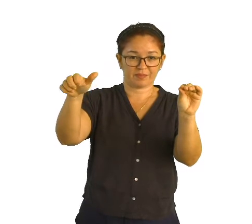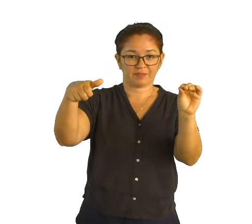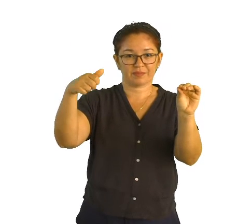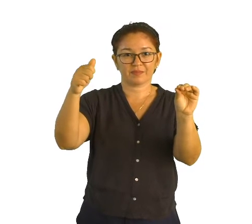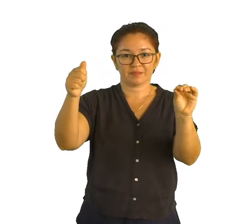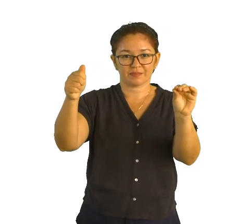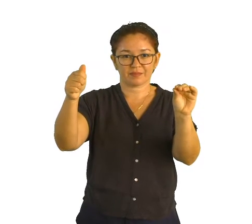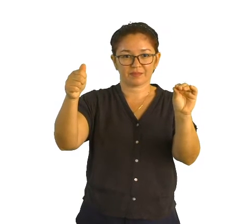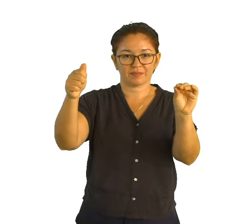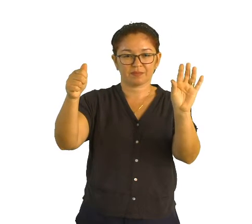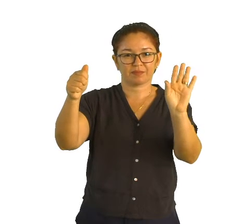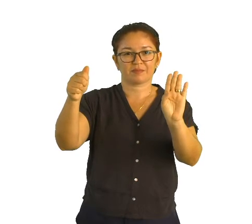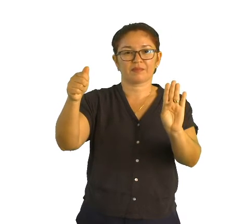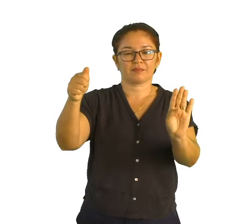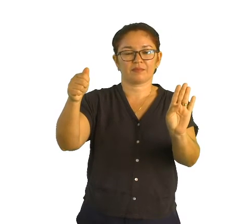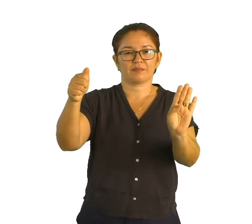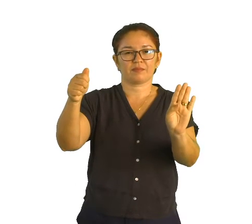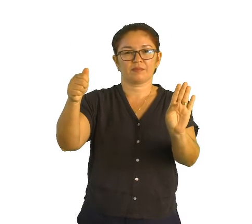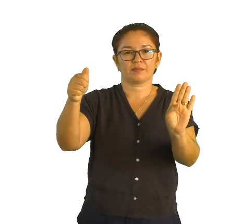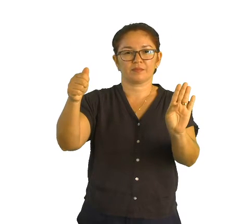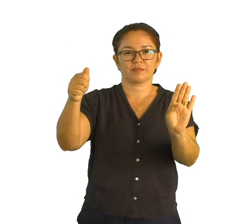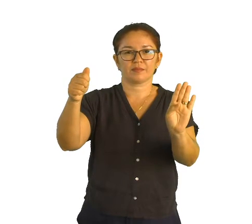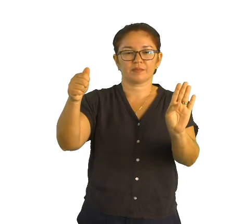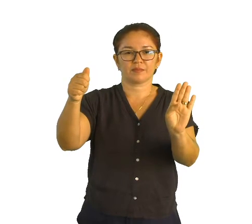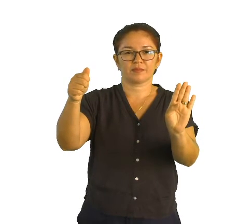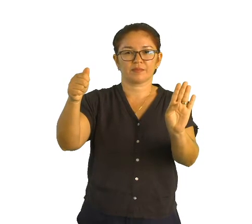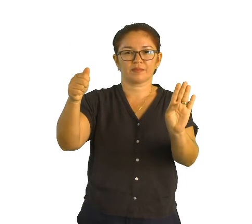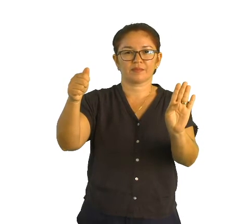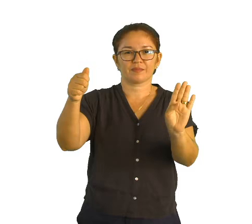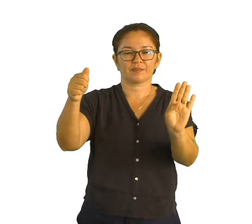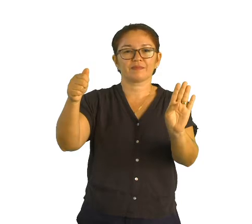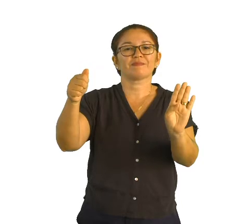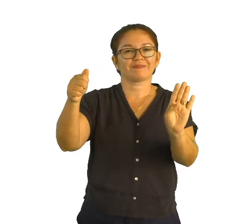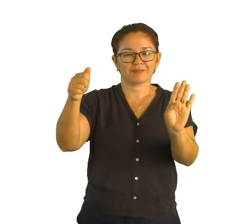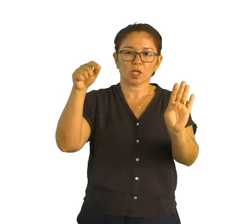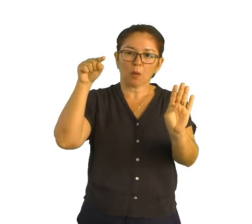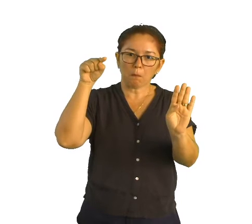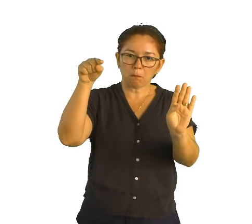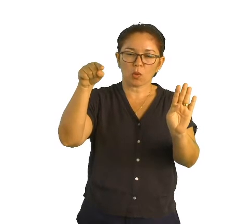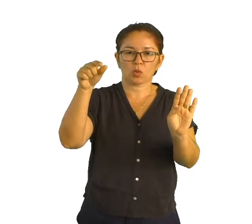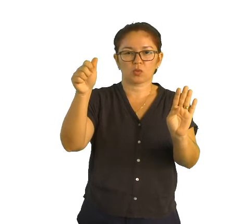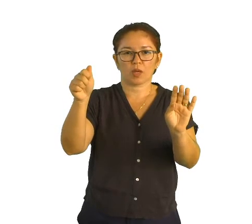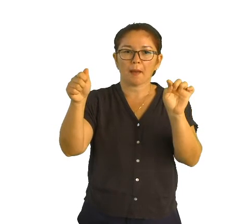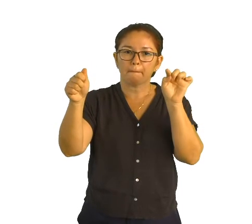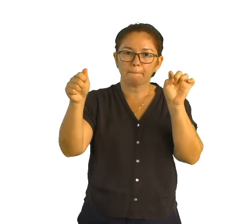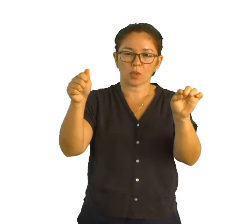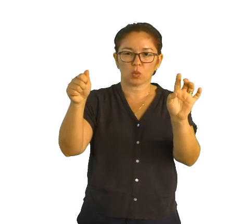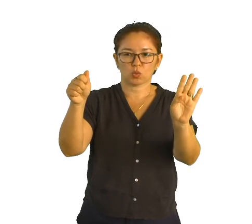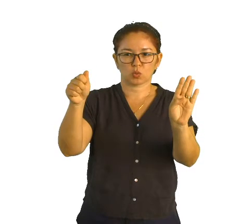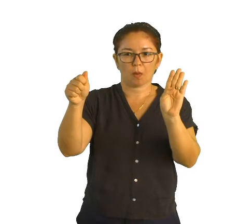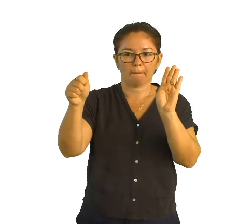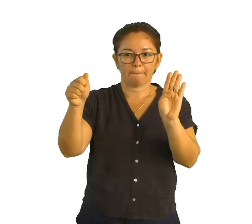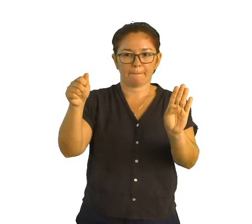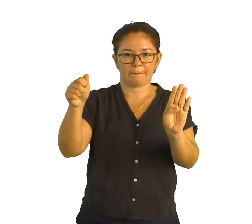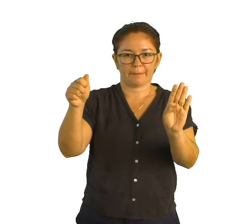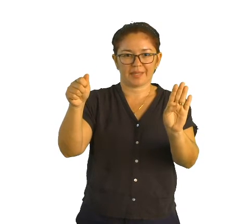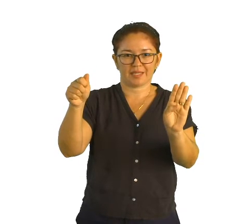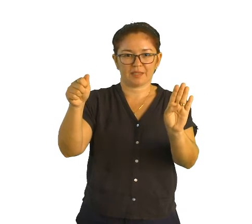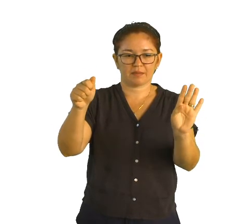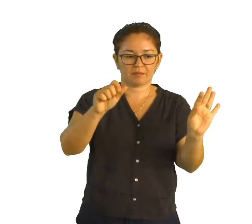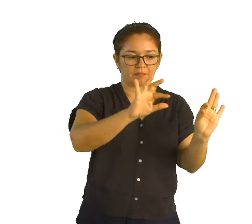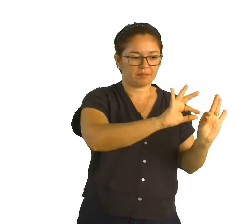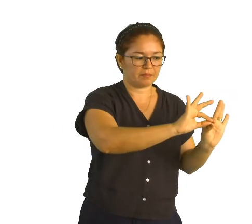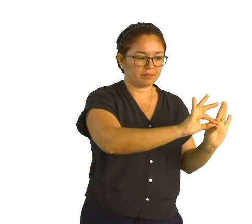o ponto B. Por esses dois pontos, eu posso passar apenas uma